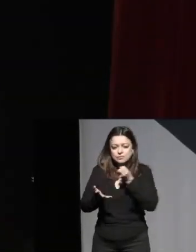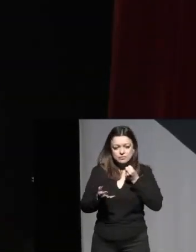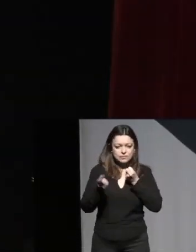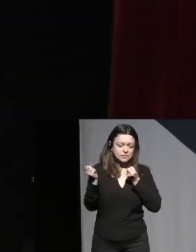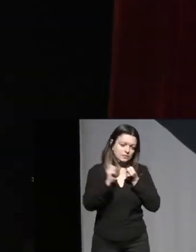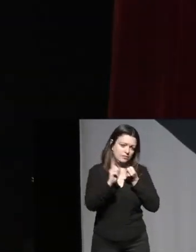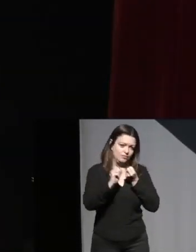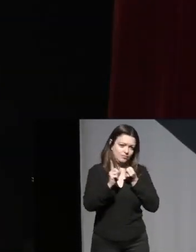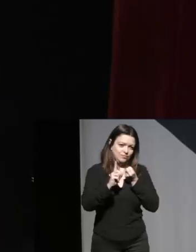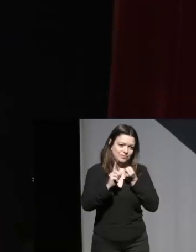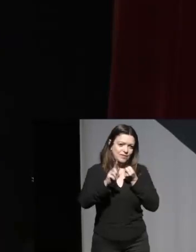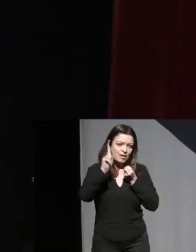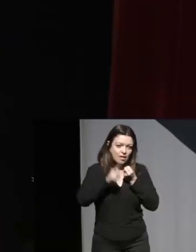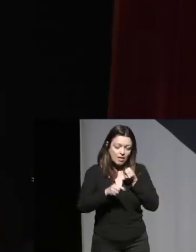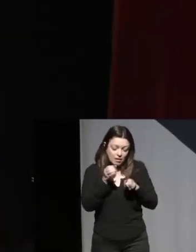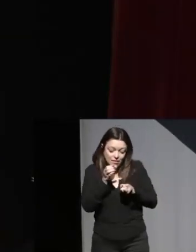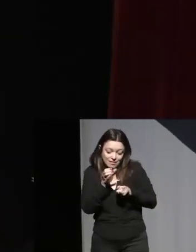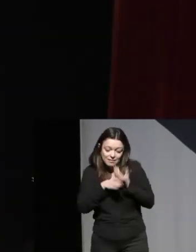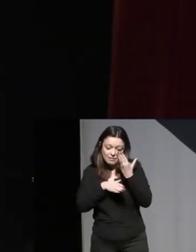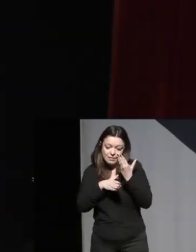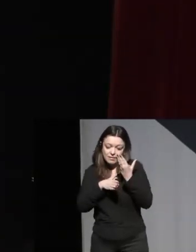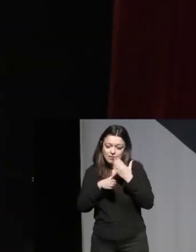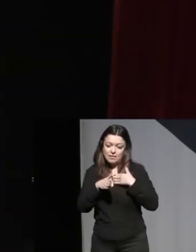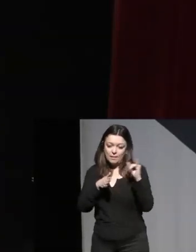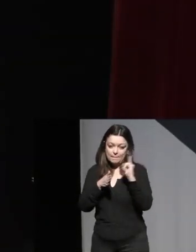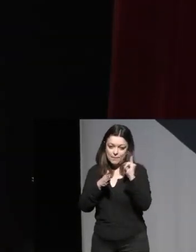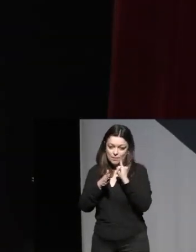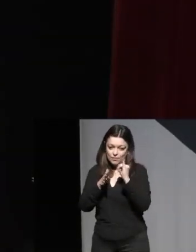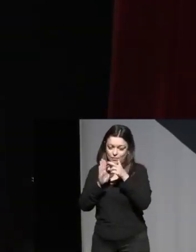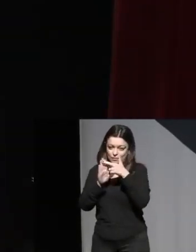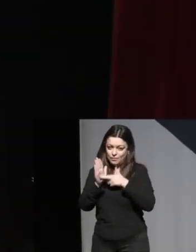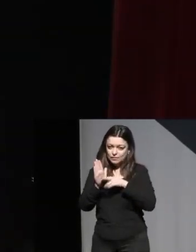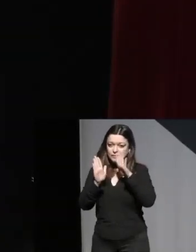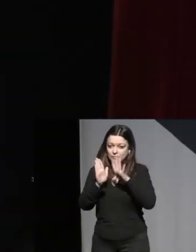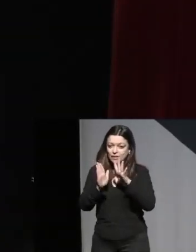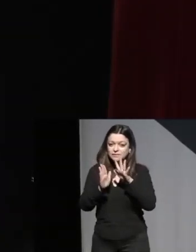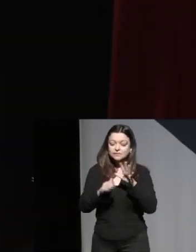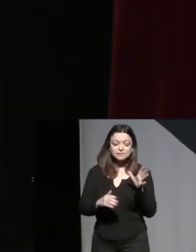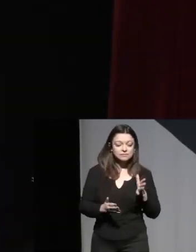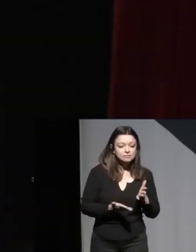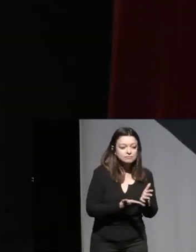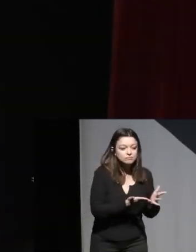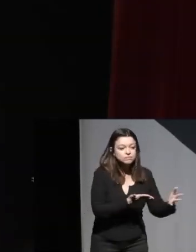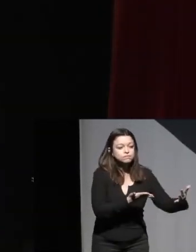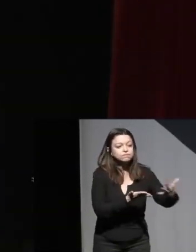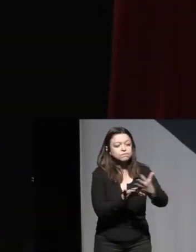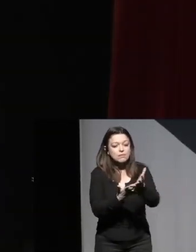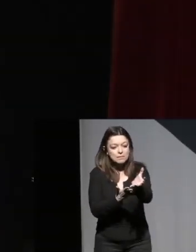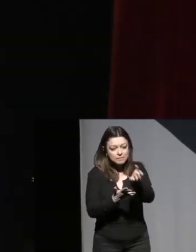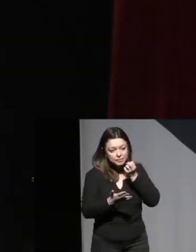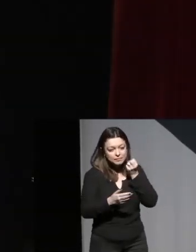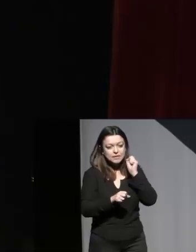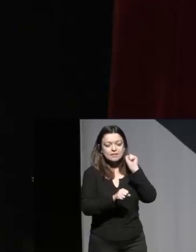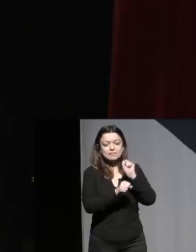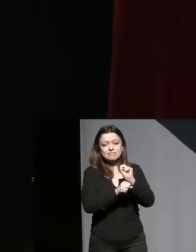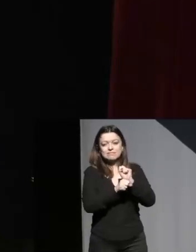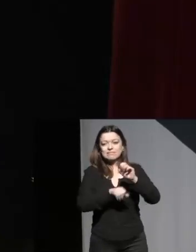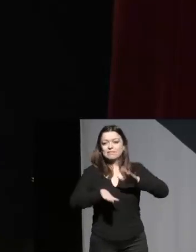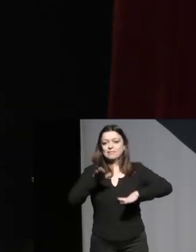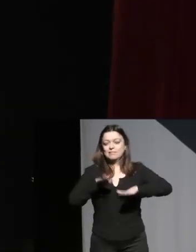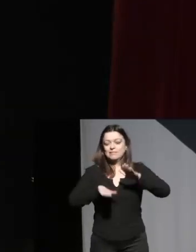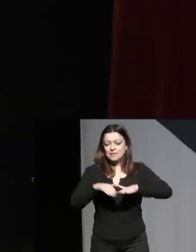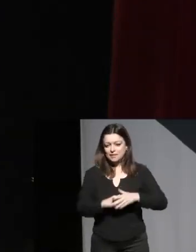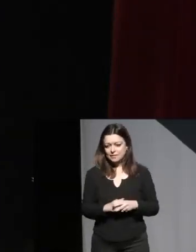você atingir esses recursos. E o objeto de tributação, né, o objeto da tributação é